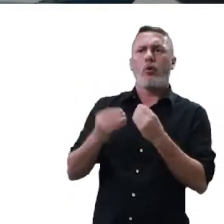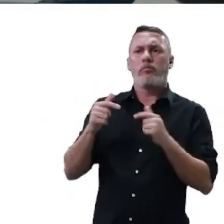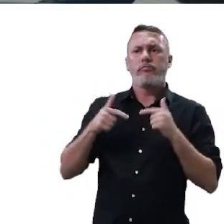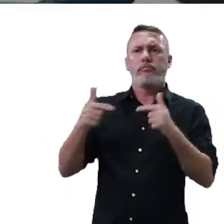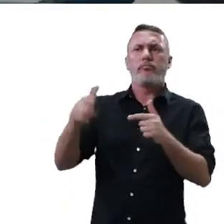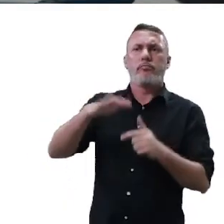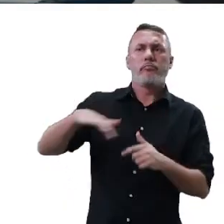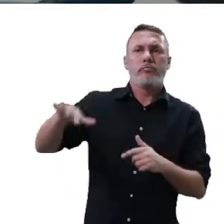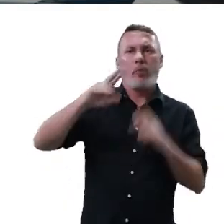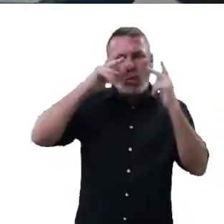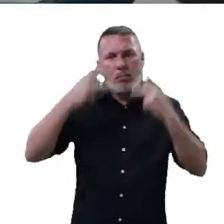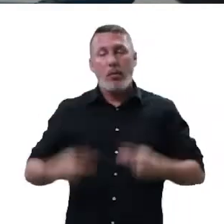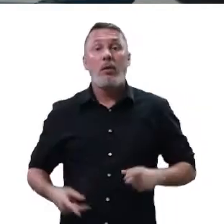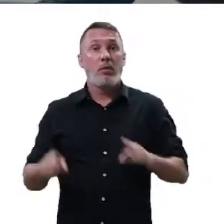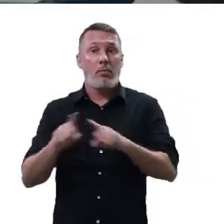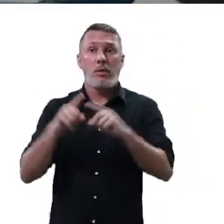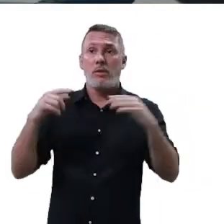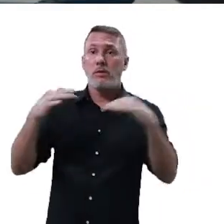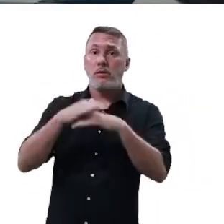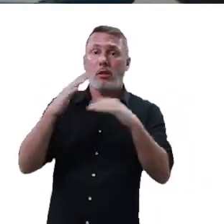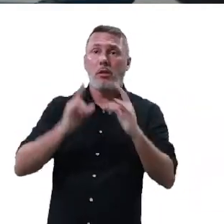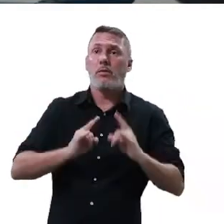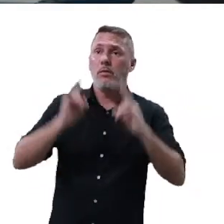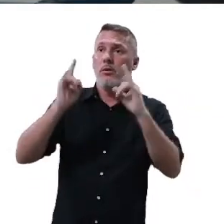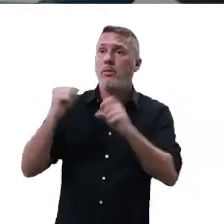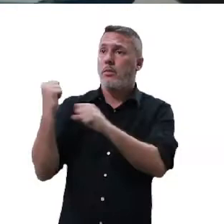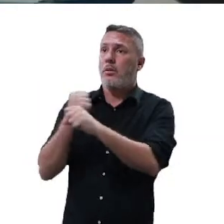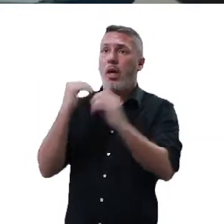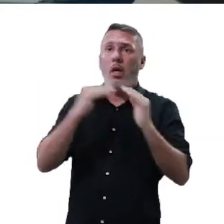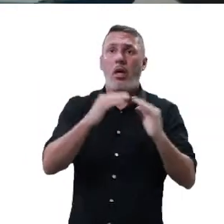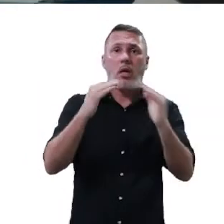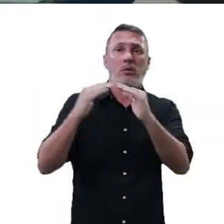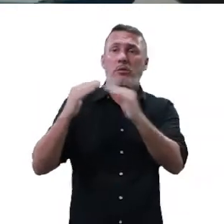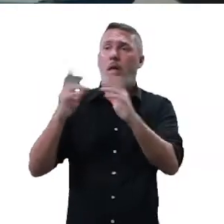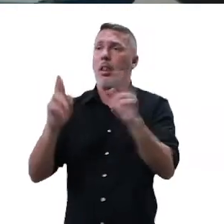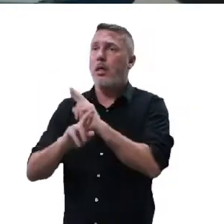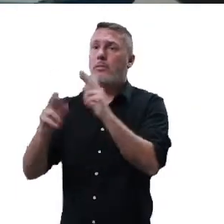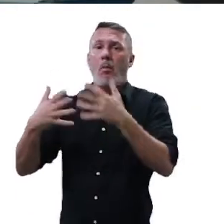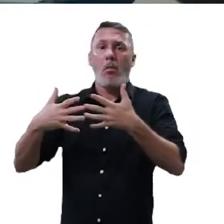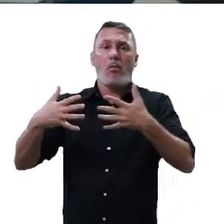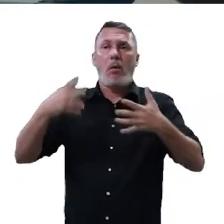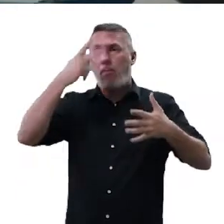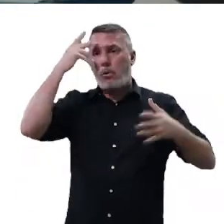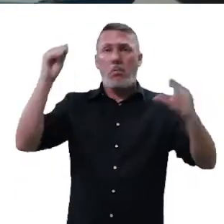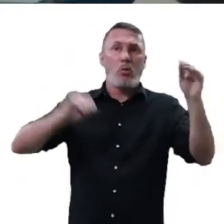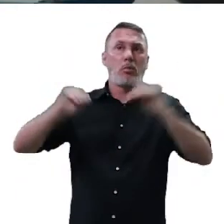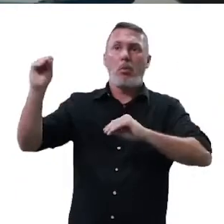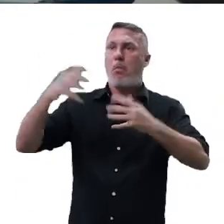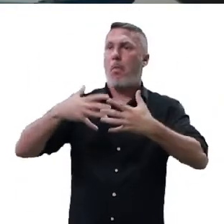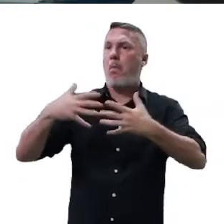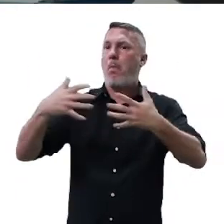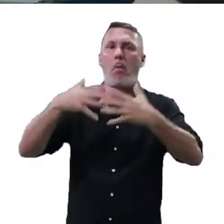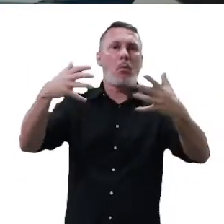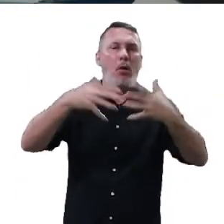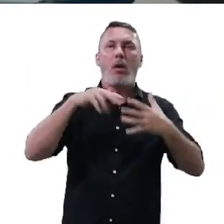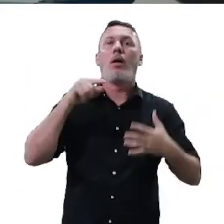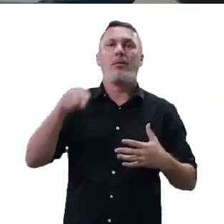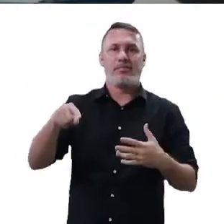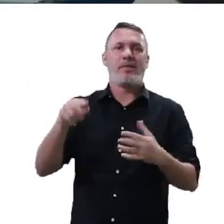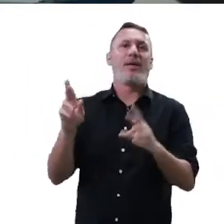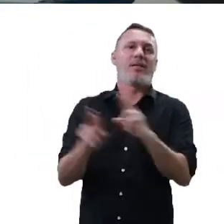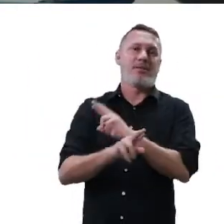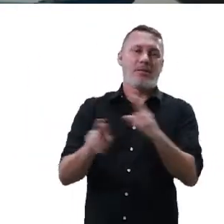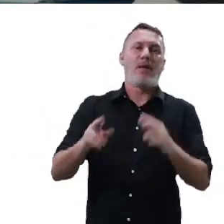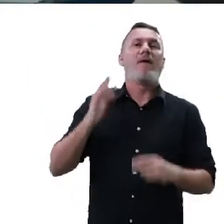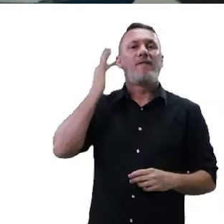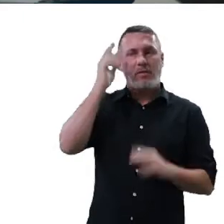atividade humana. No momento em que a cidade cresce, aparecem problemas na cidade, as relações humanas se intensificam mais, porque, vejam, quando